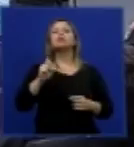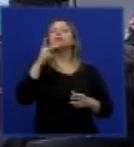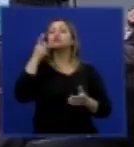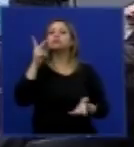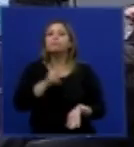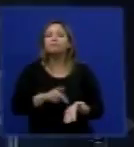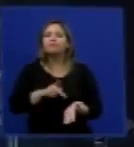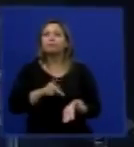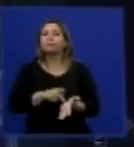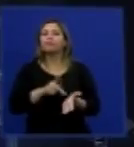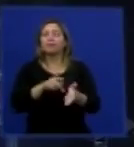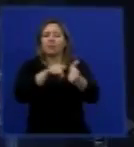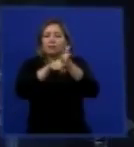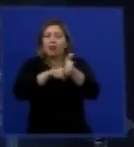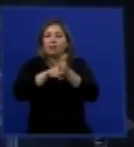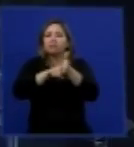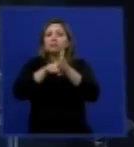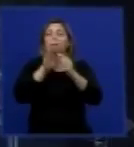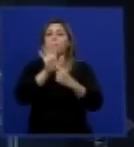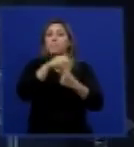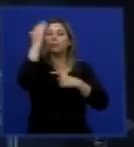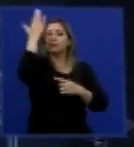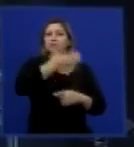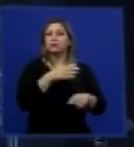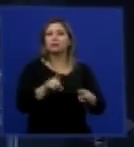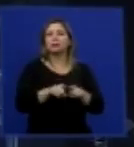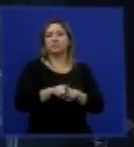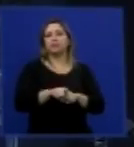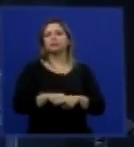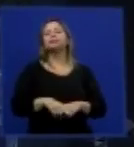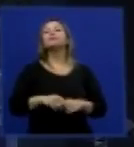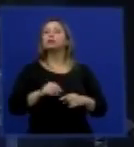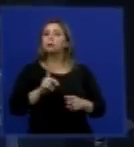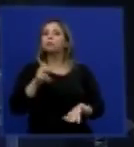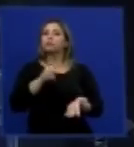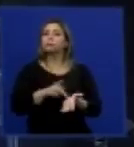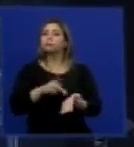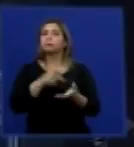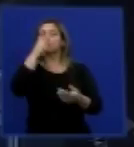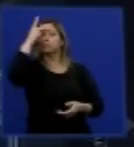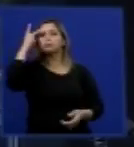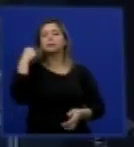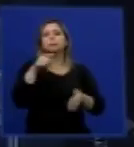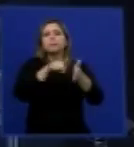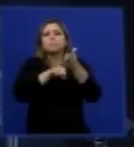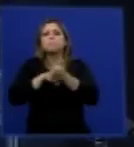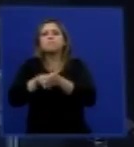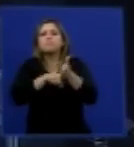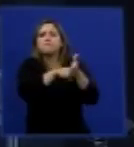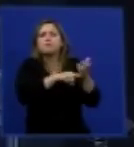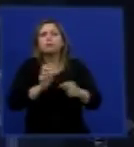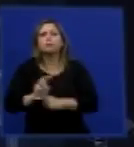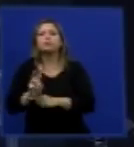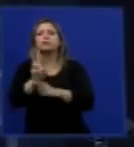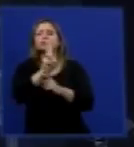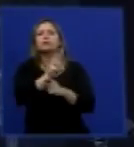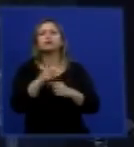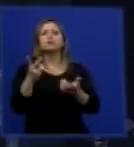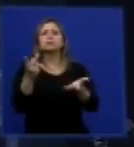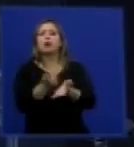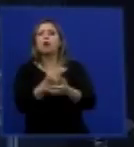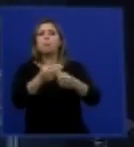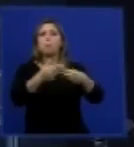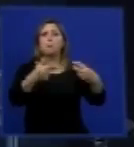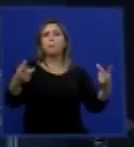em dados técnicos pois bem os técnicos do IAP foram fazer este acompanhamento E trouxeram a discussão algumas